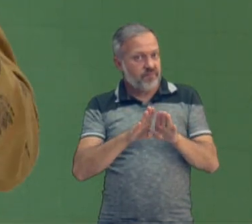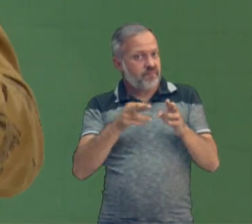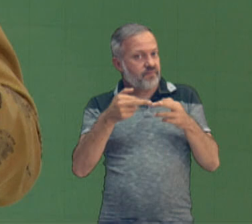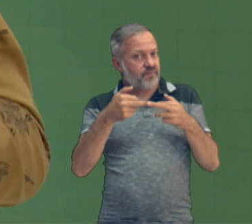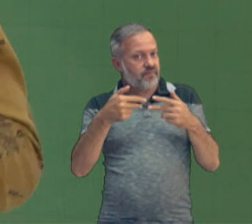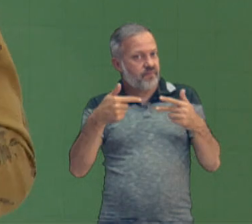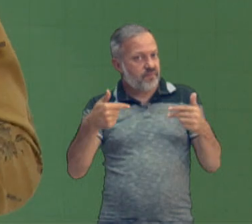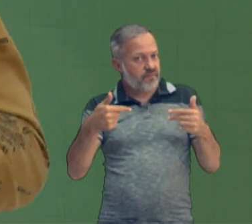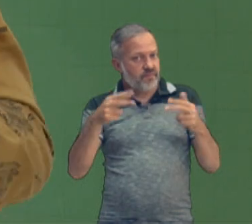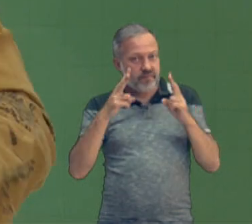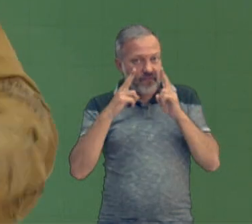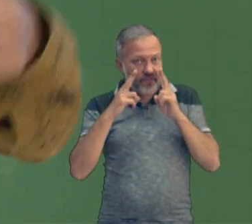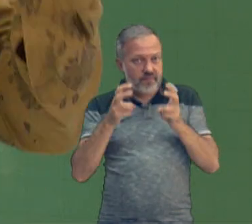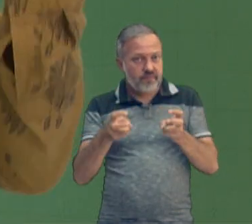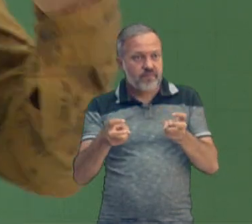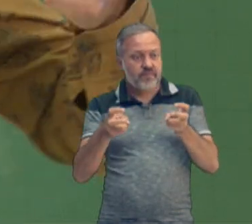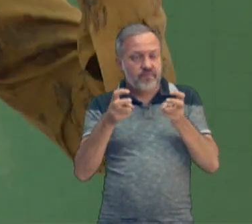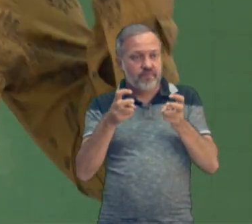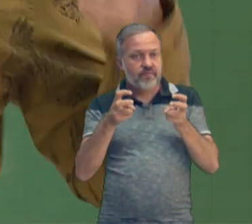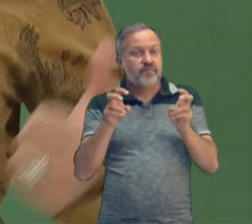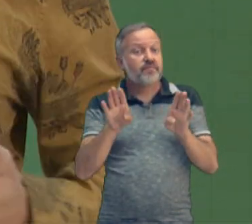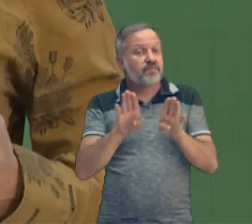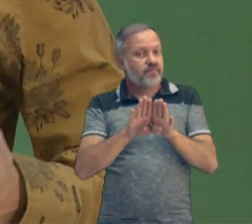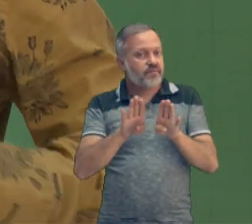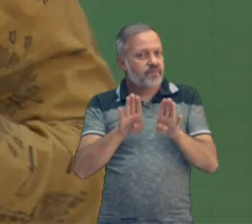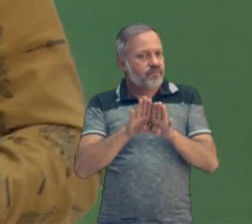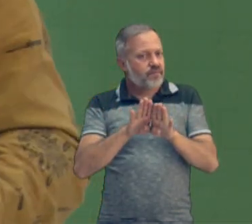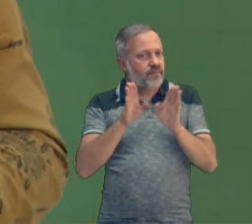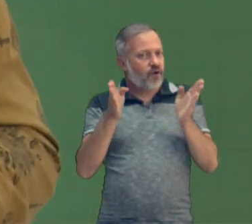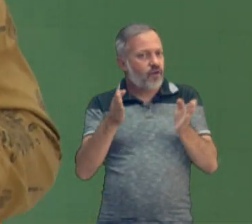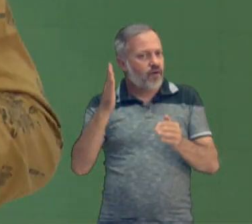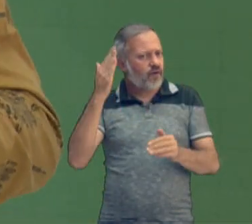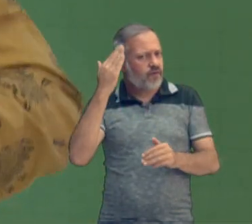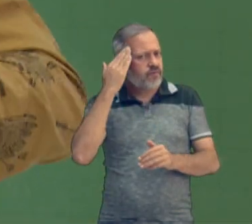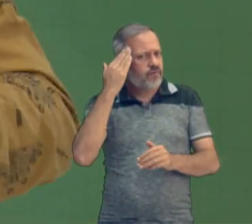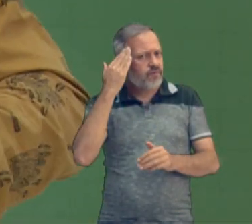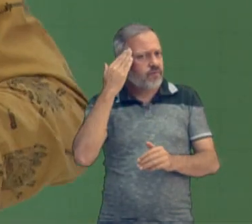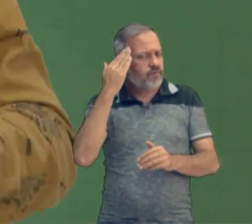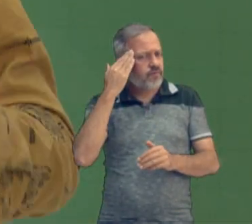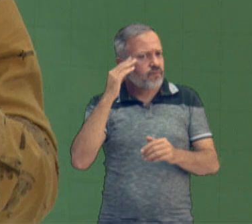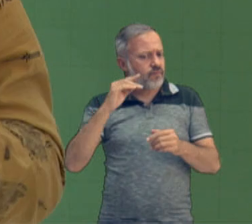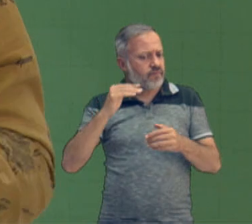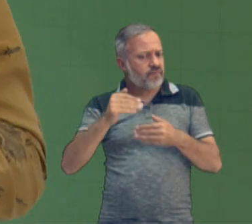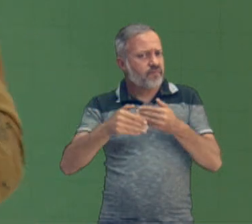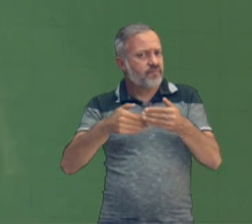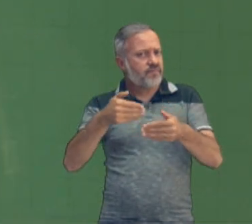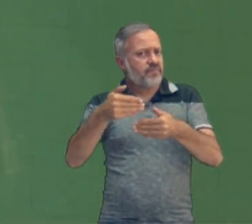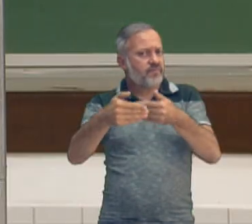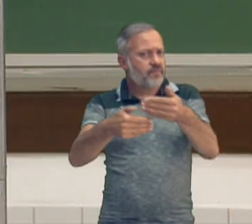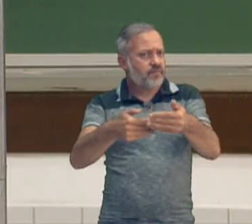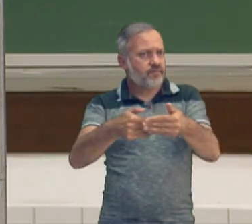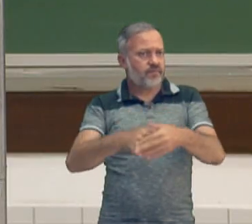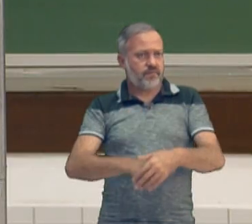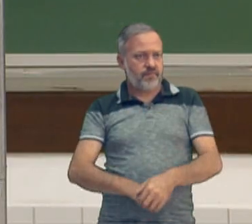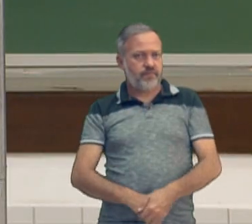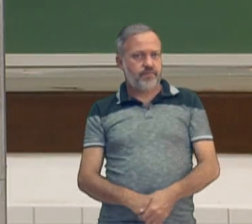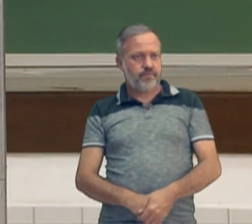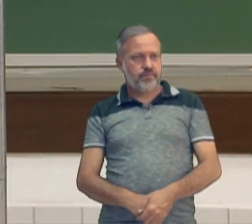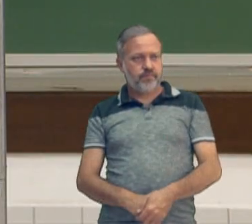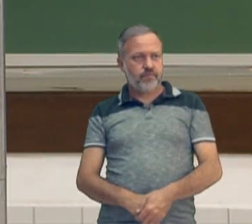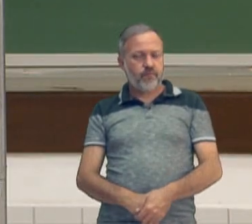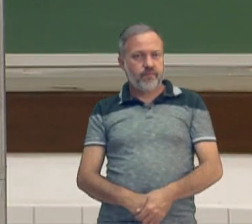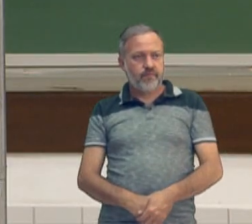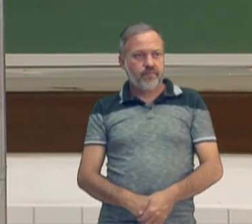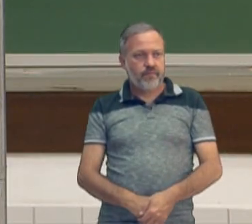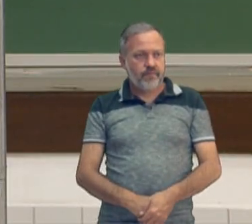chamarem atenção e também essas reflexões que nós vamos fazendo durante a nossa aula. Muito bem, vamos